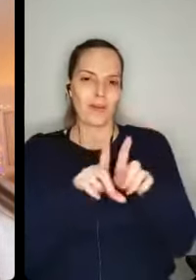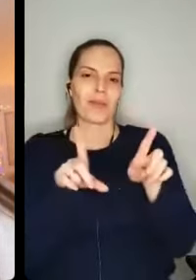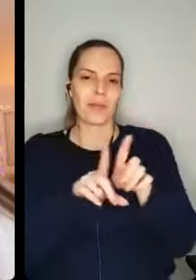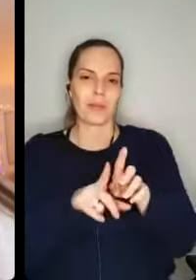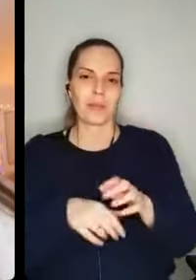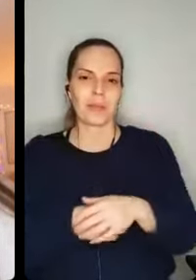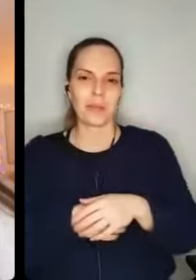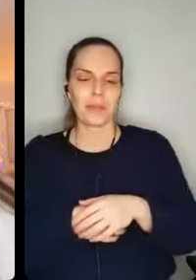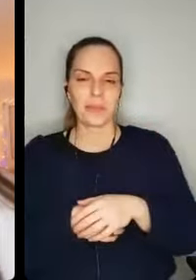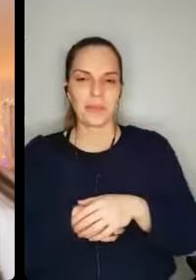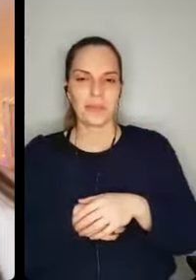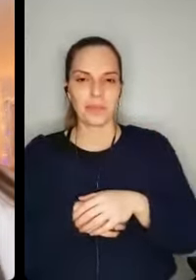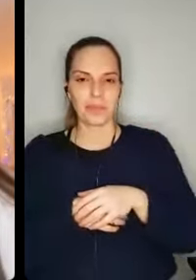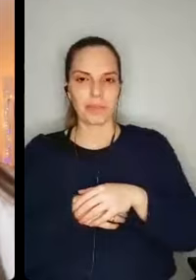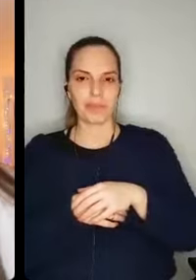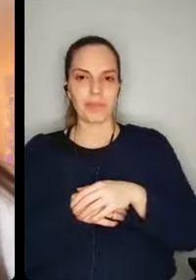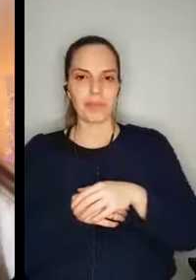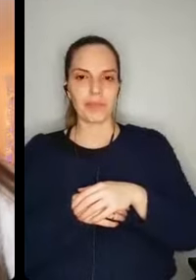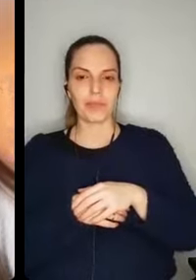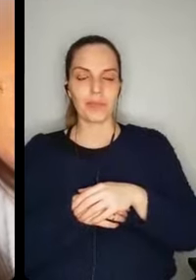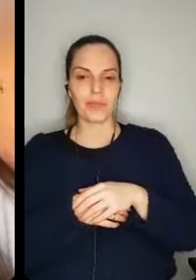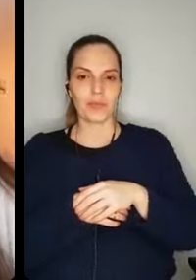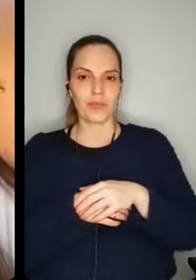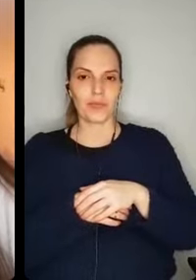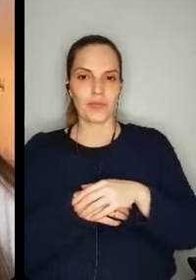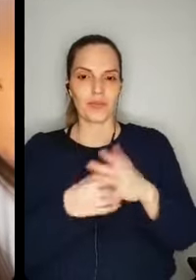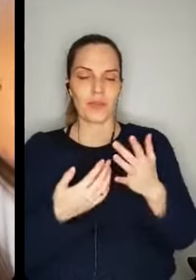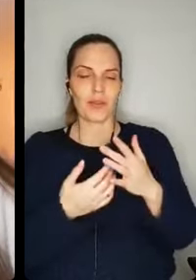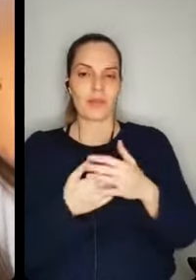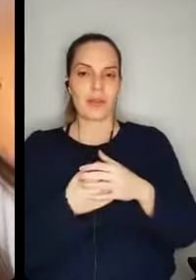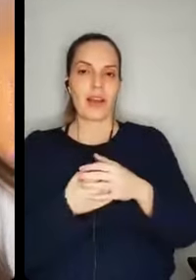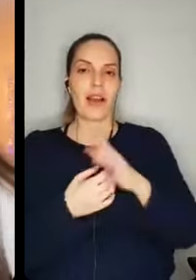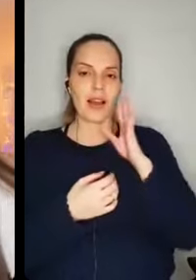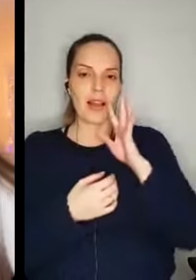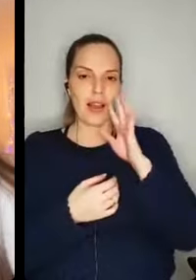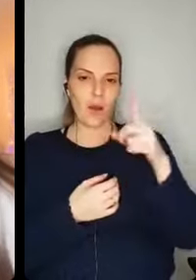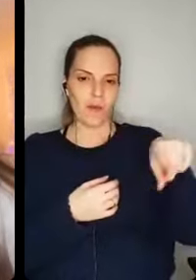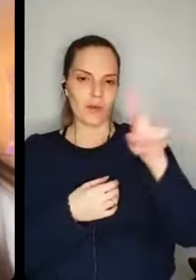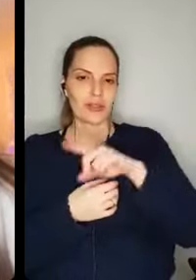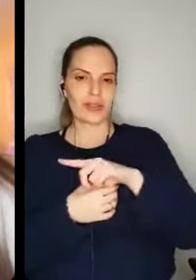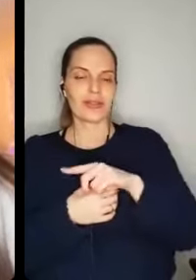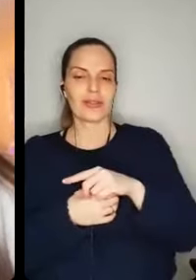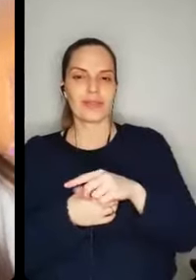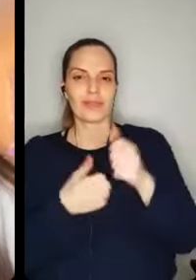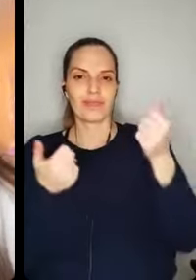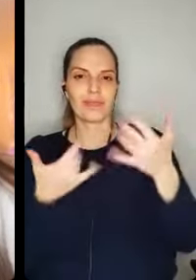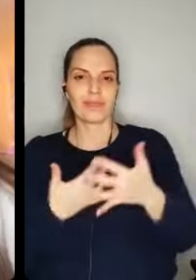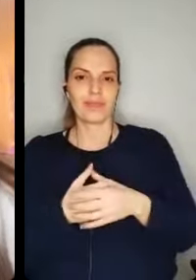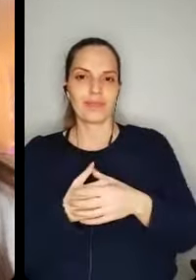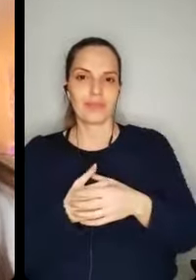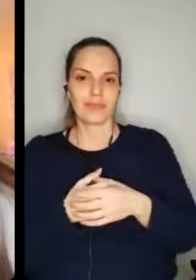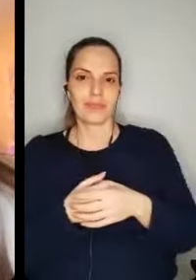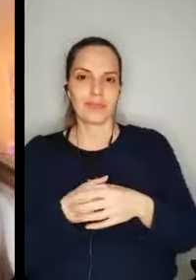Certo. Concordo bastante com isso que vocês trouxeram, gurizada. E seguinte, gente, também passando um pouco nessa linha mais do